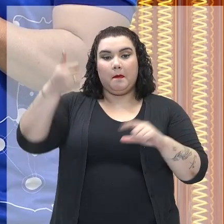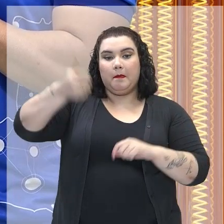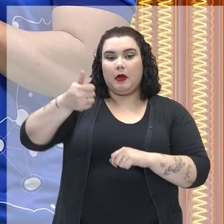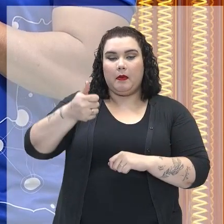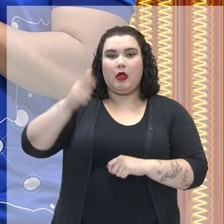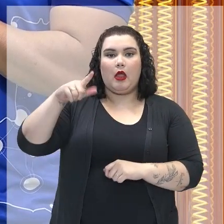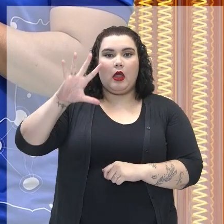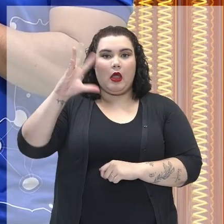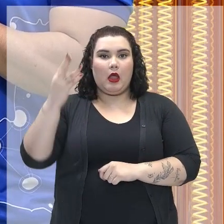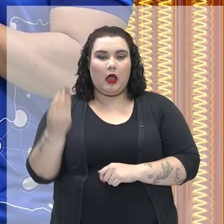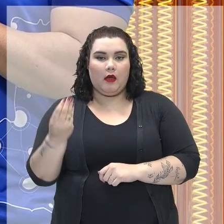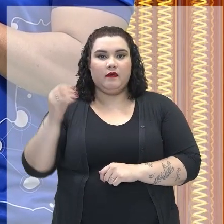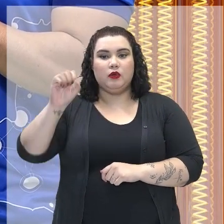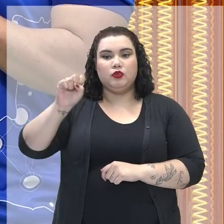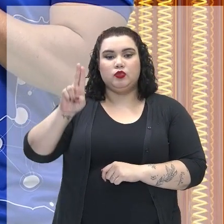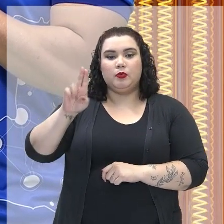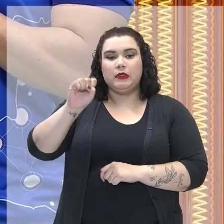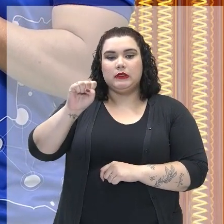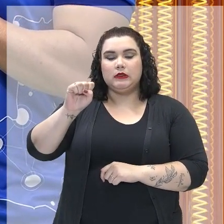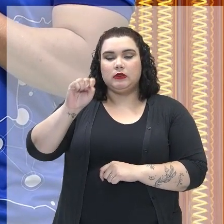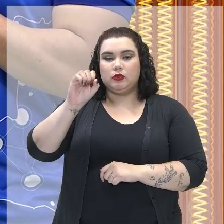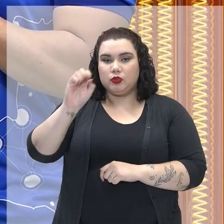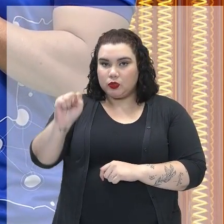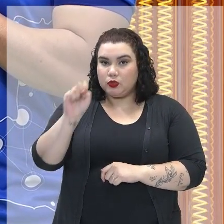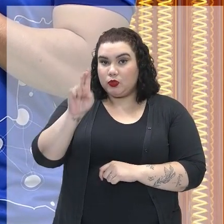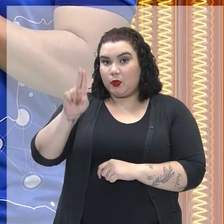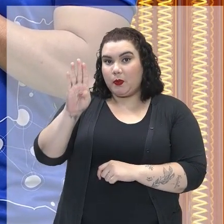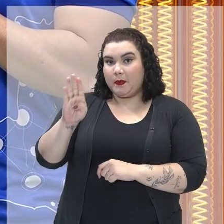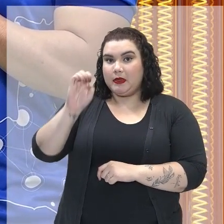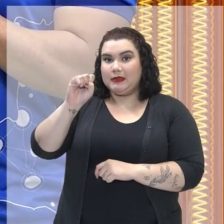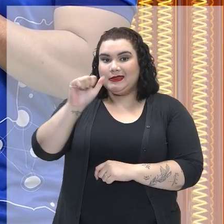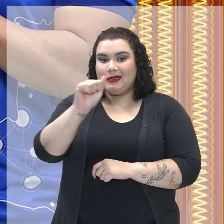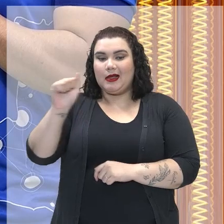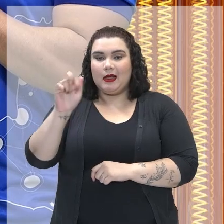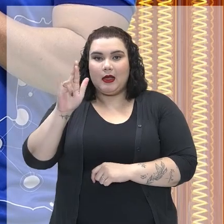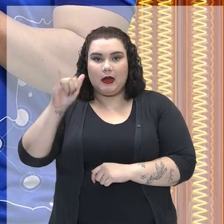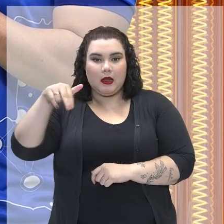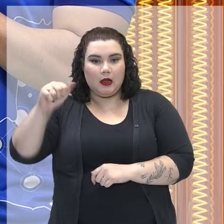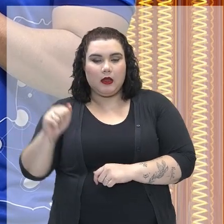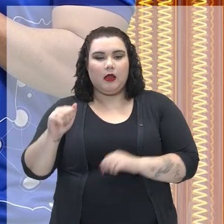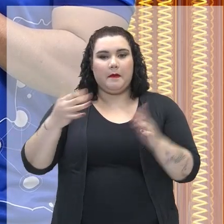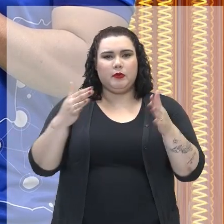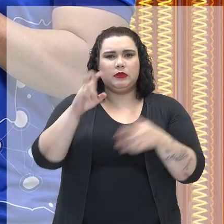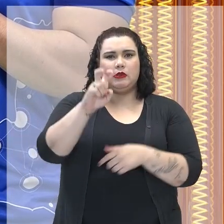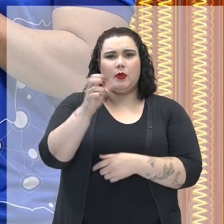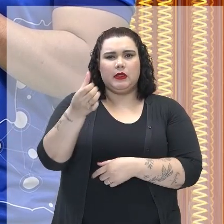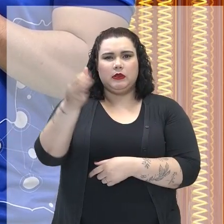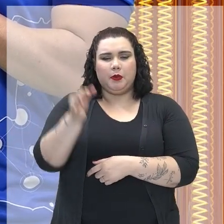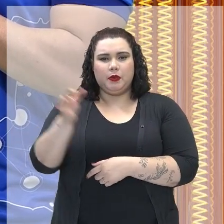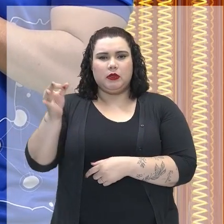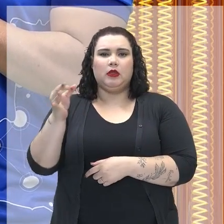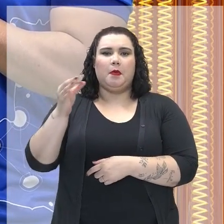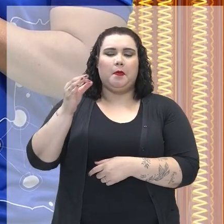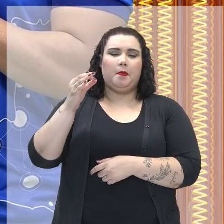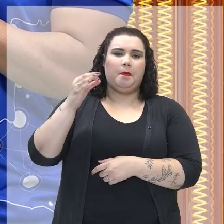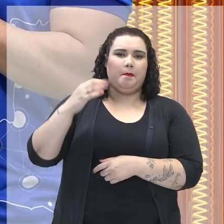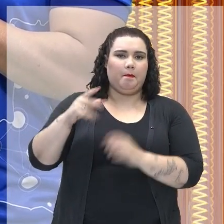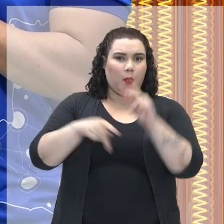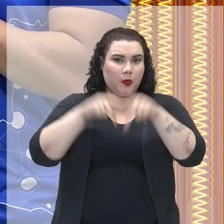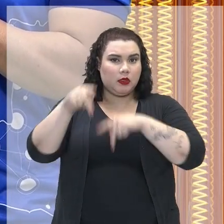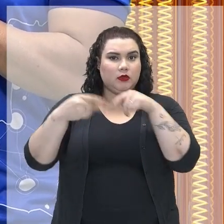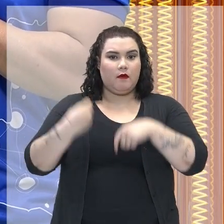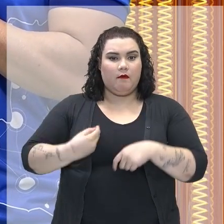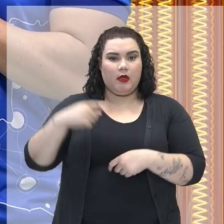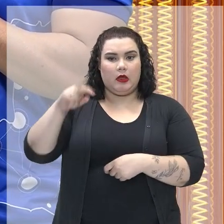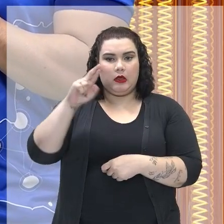aqui, e na África subsaariana, 56% da população que vive nessa região, tá, vive em áreas